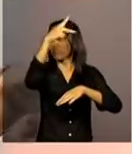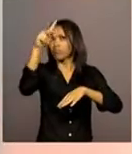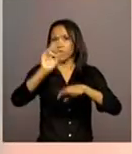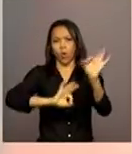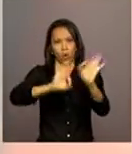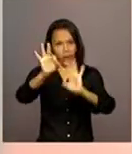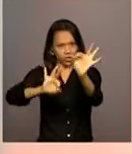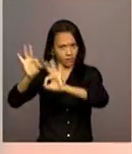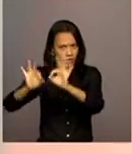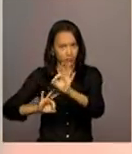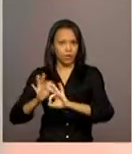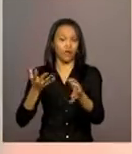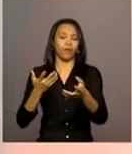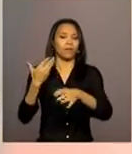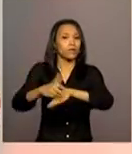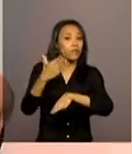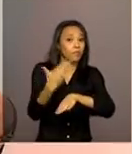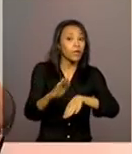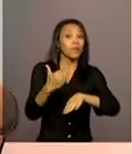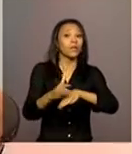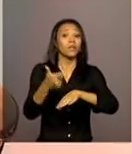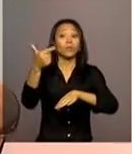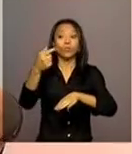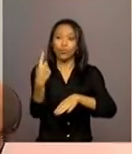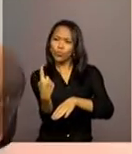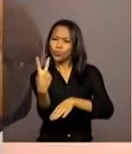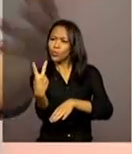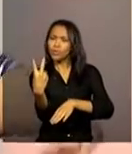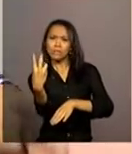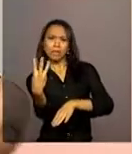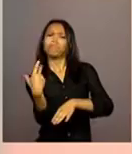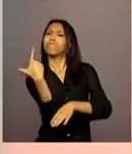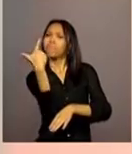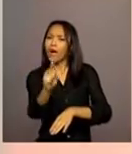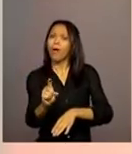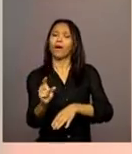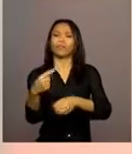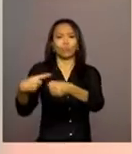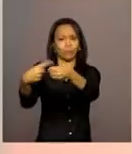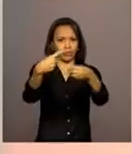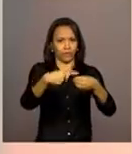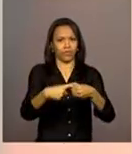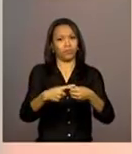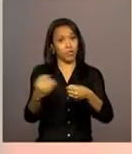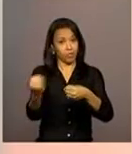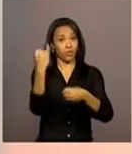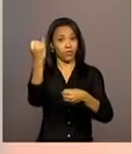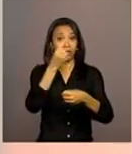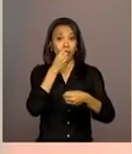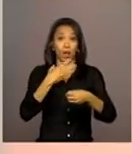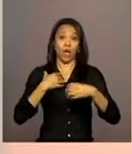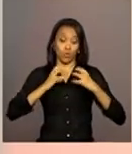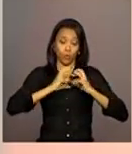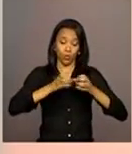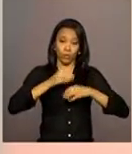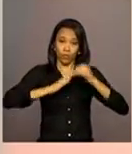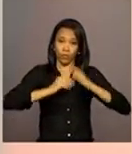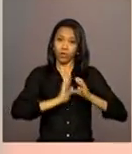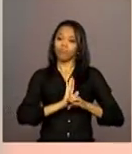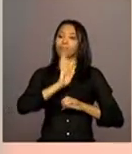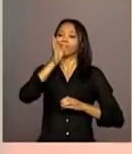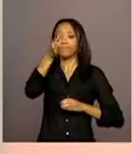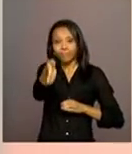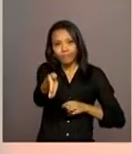com mais municípios é muito possível a nossa colaboração a nossa presença lá e no